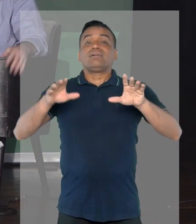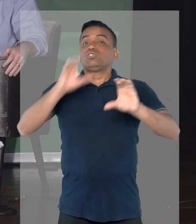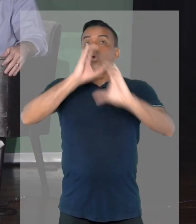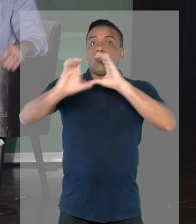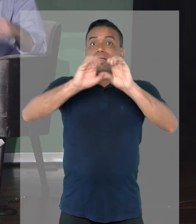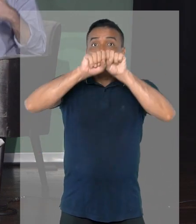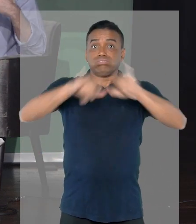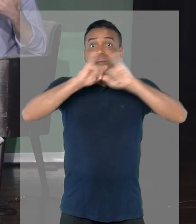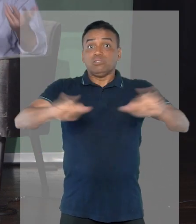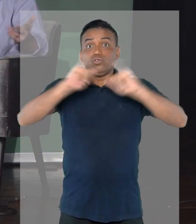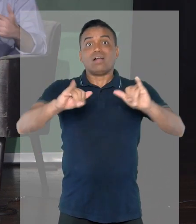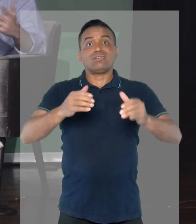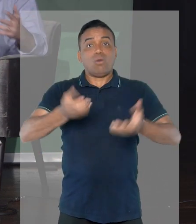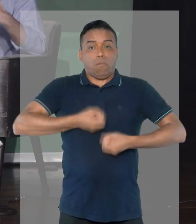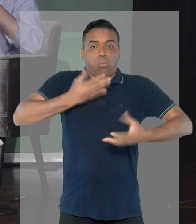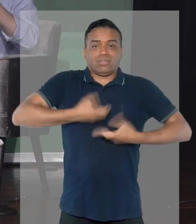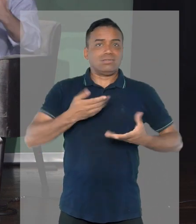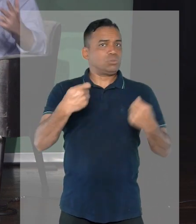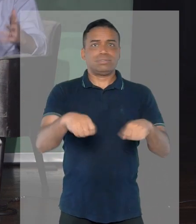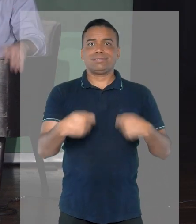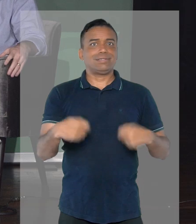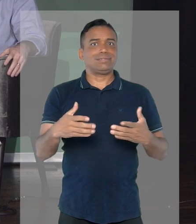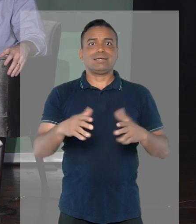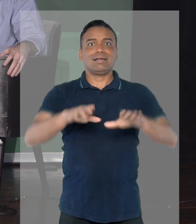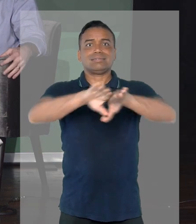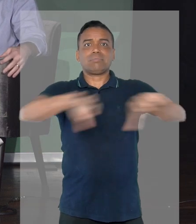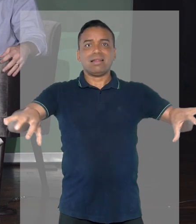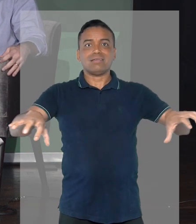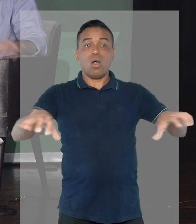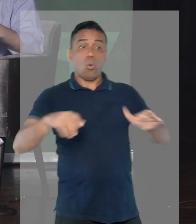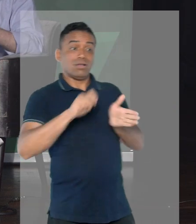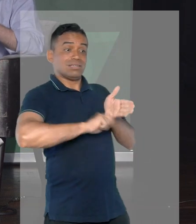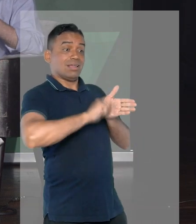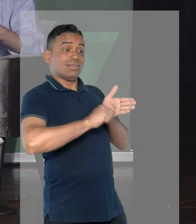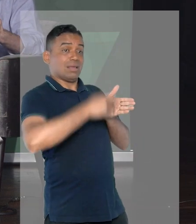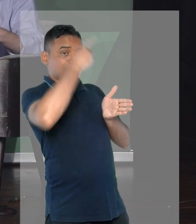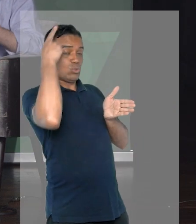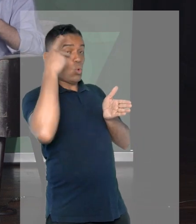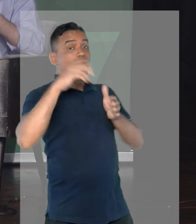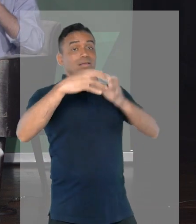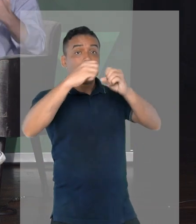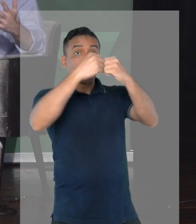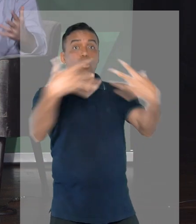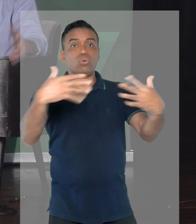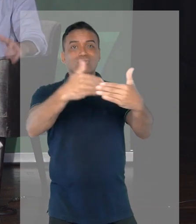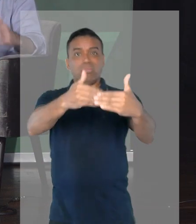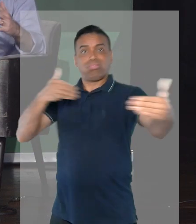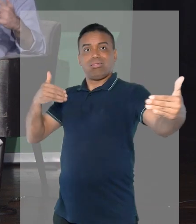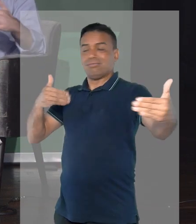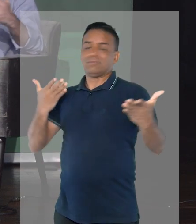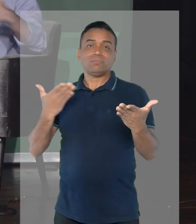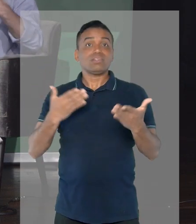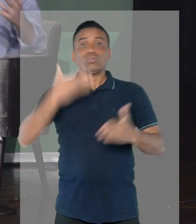espaço para a poesia. Não precisa ter esse abismo entre o público e o poeta, né? O Leminski está dizendo isso, né? Está provando isso,